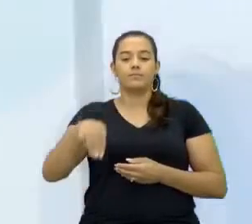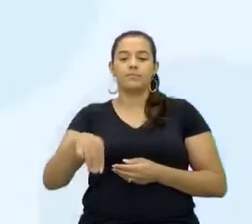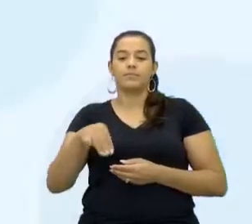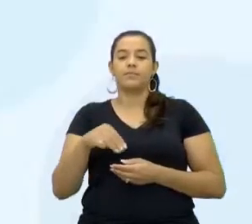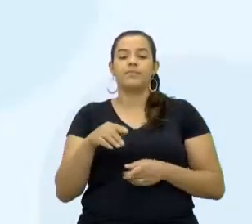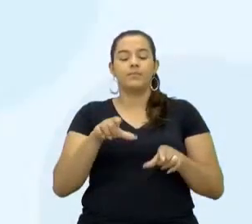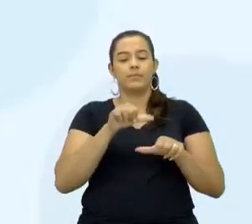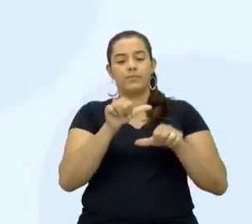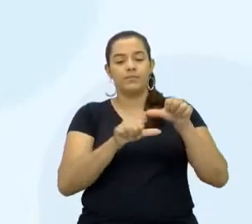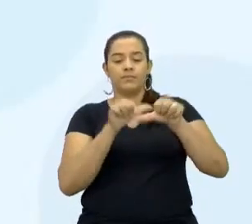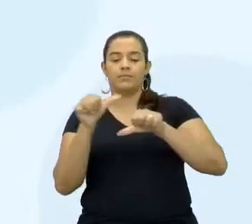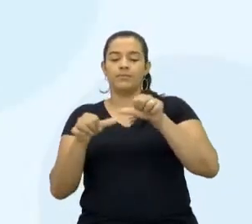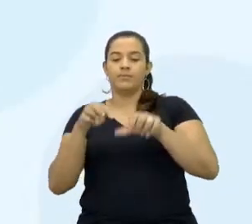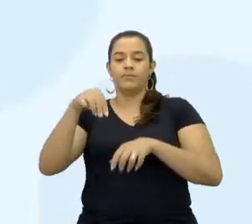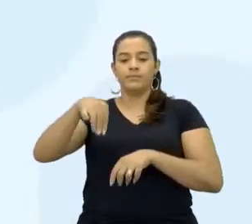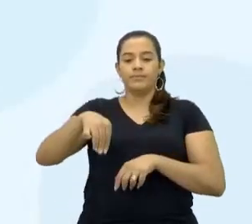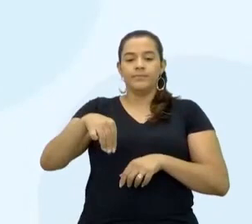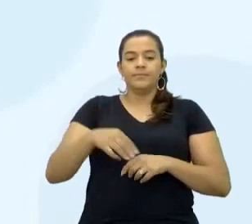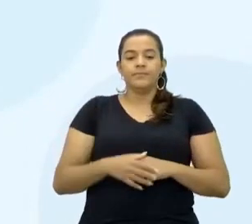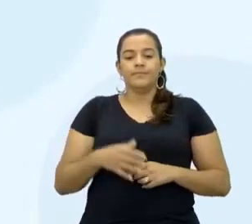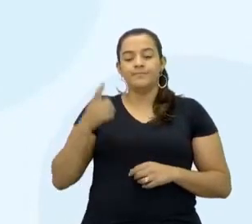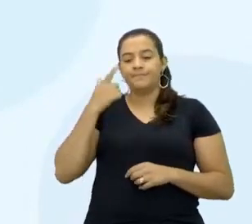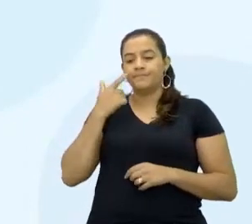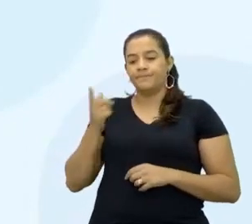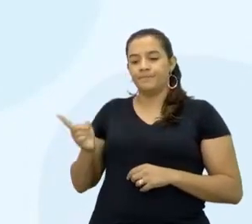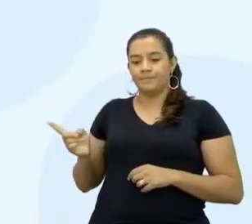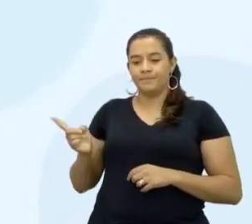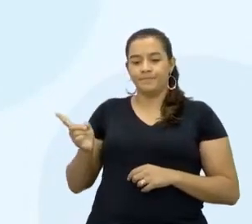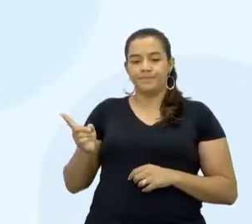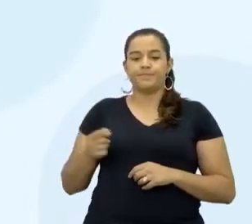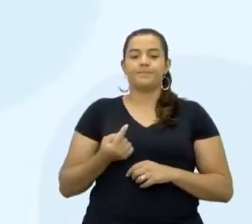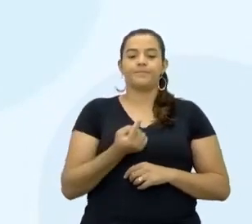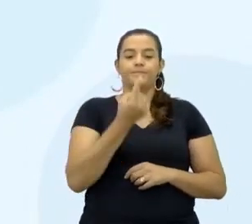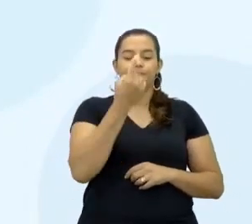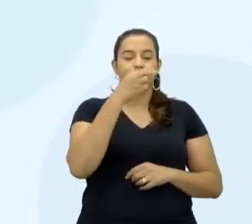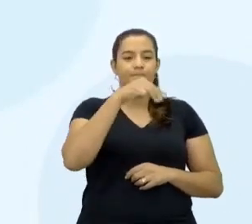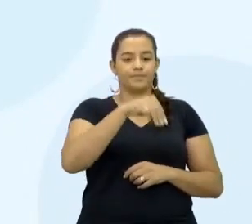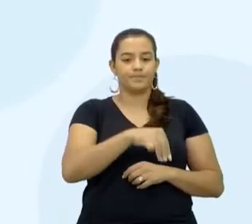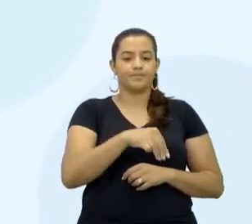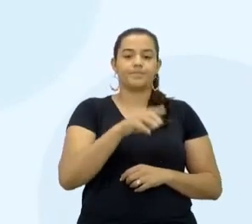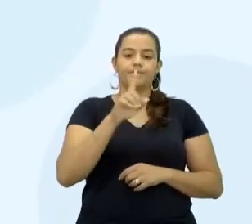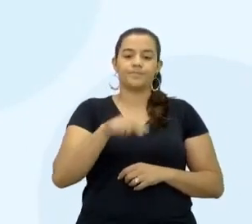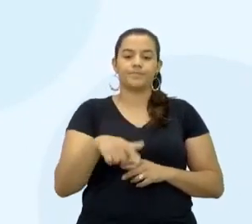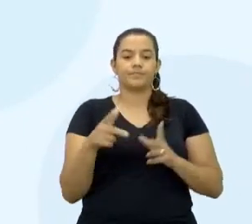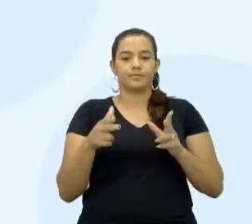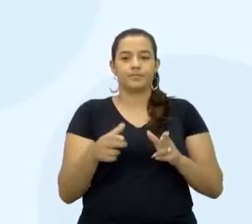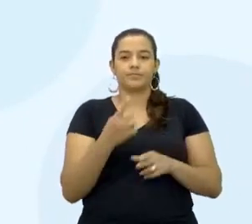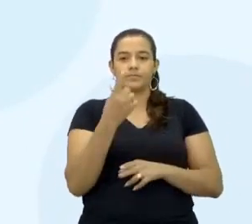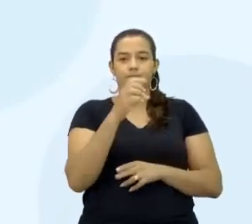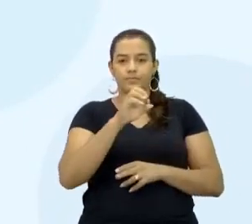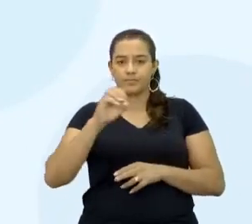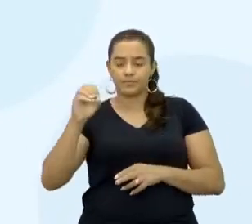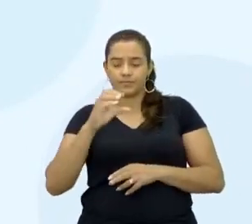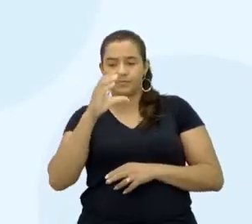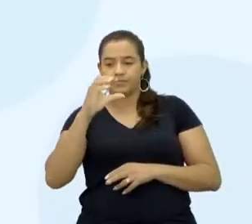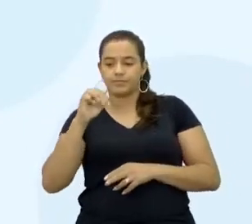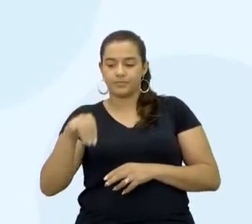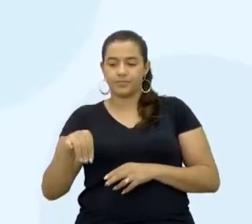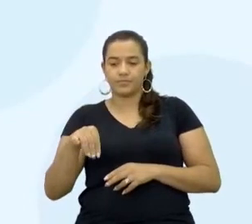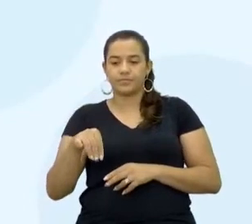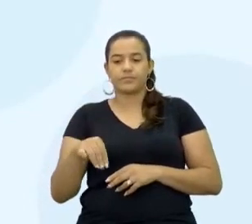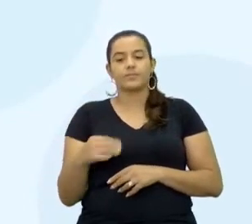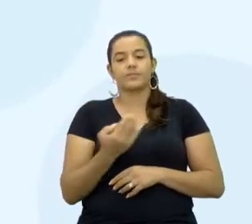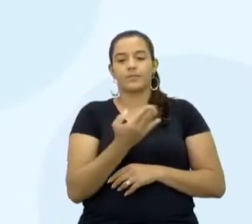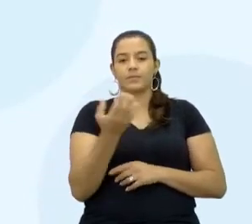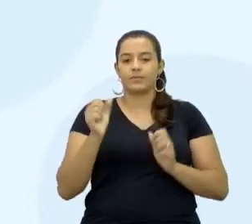Então olha lá, a gente sabe que 1 metro é a mesma coisa que 100 centímetros, tá certo? A gente faz, vocês podem fazer uma